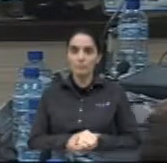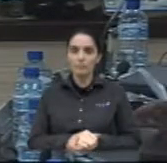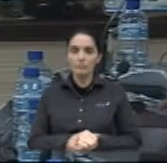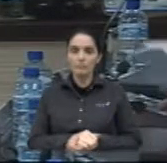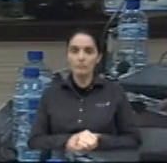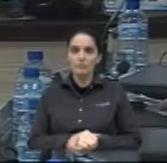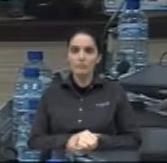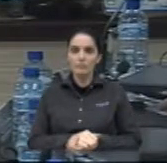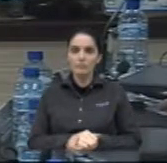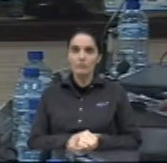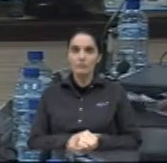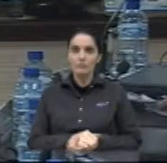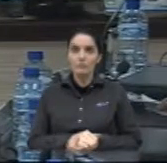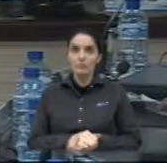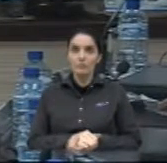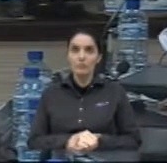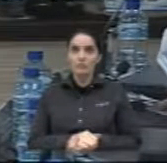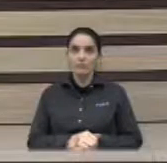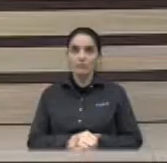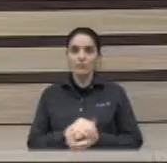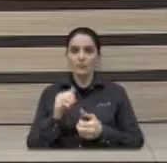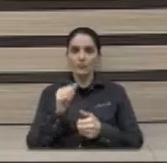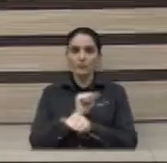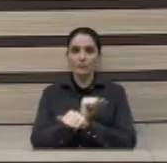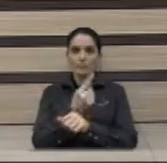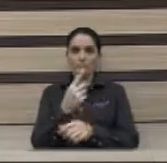A sessão está suspensa.